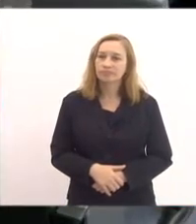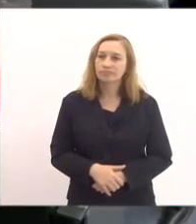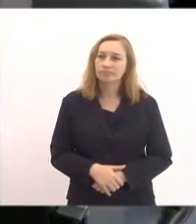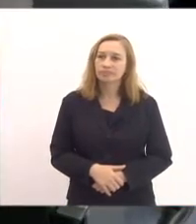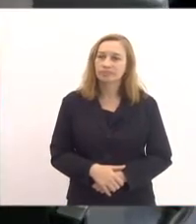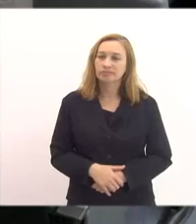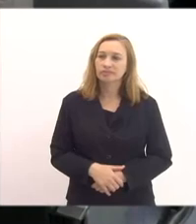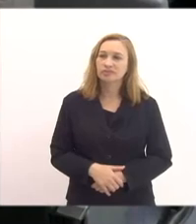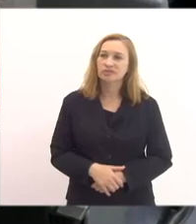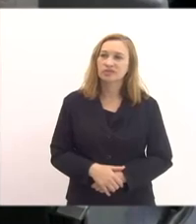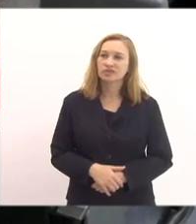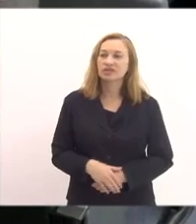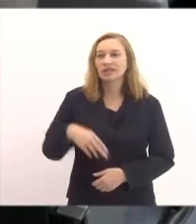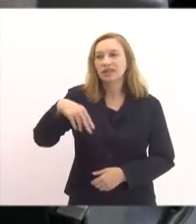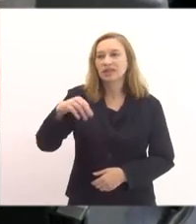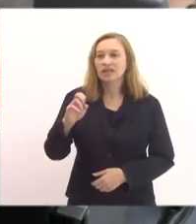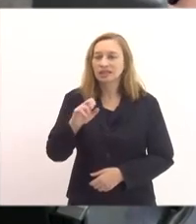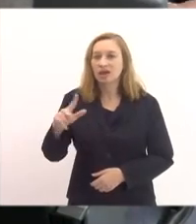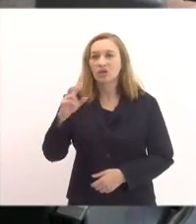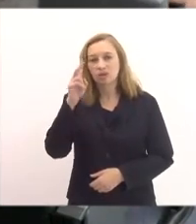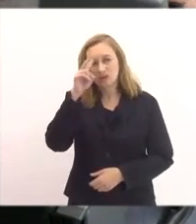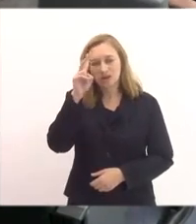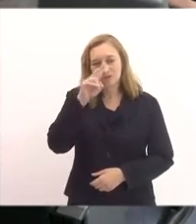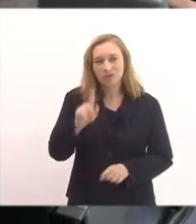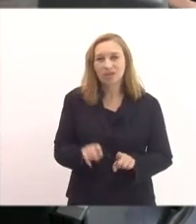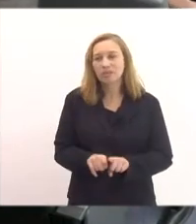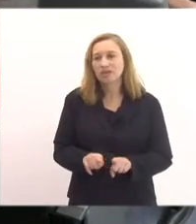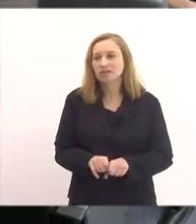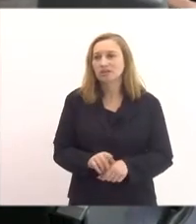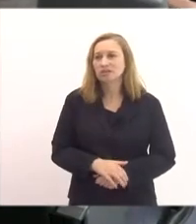O Natal, eu lembro do Natal um pouco.